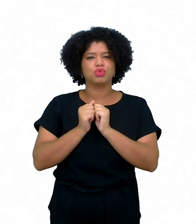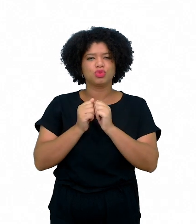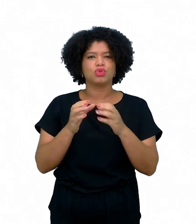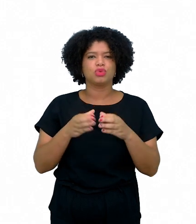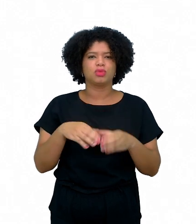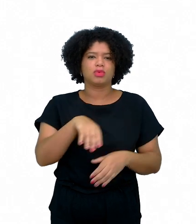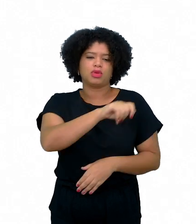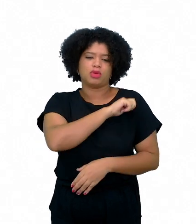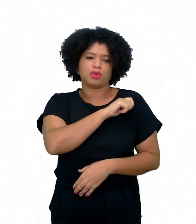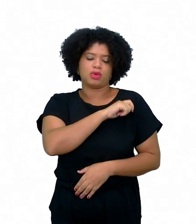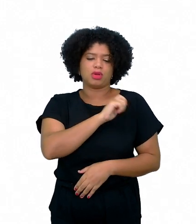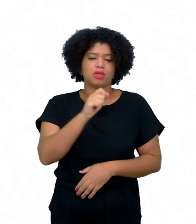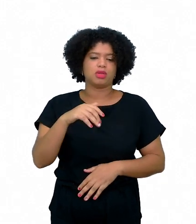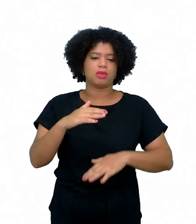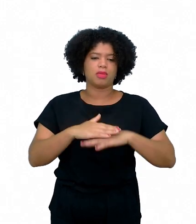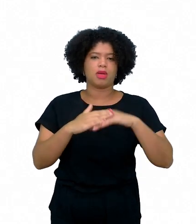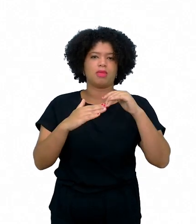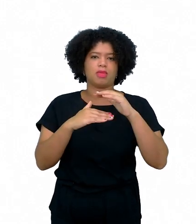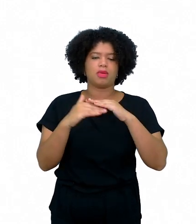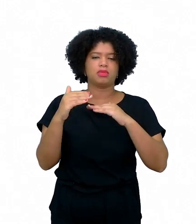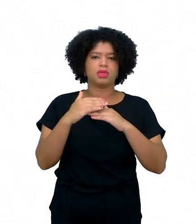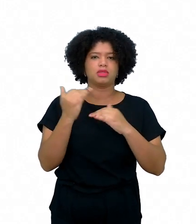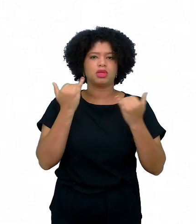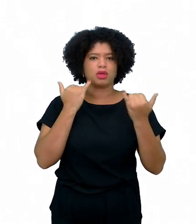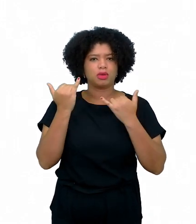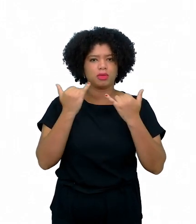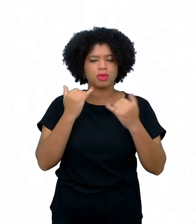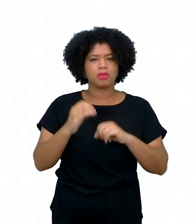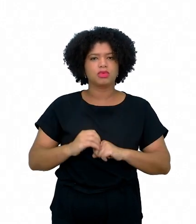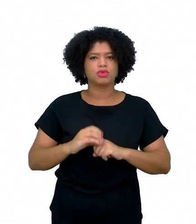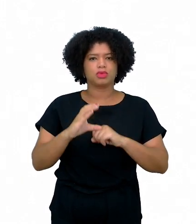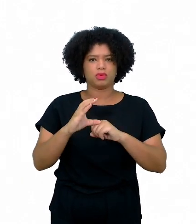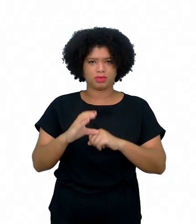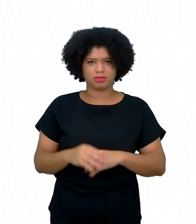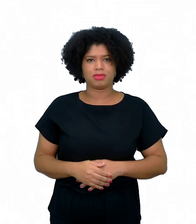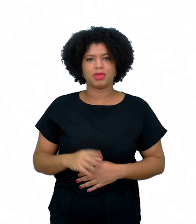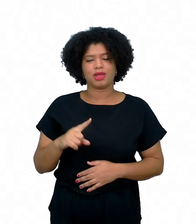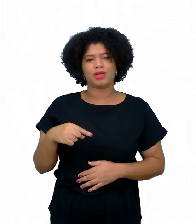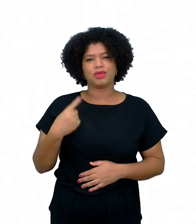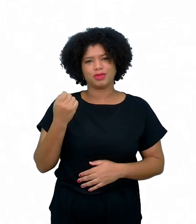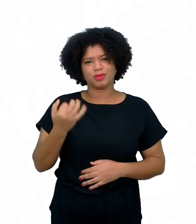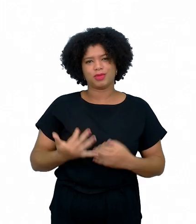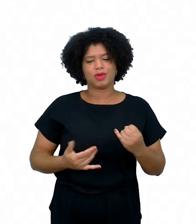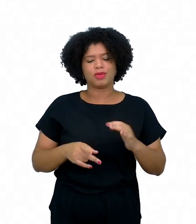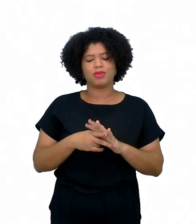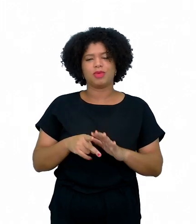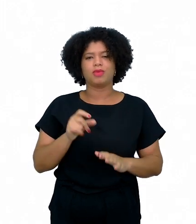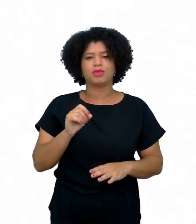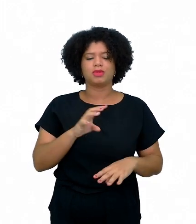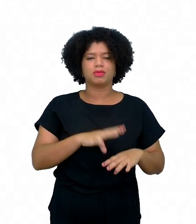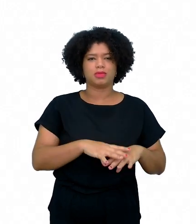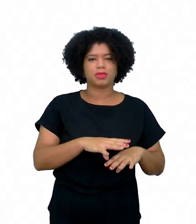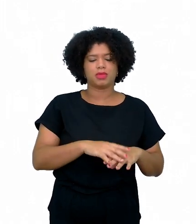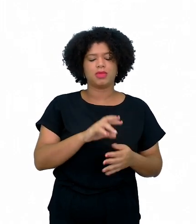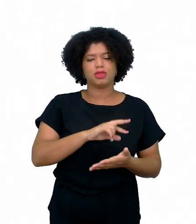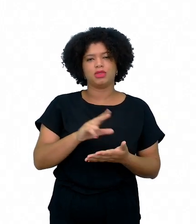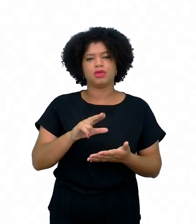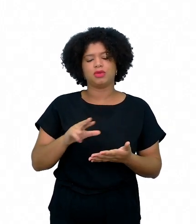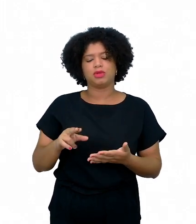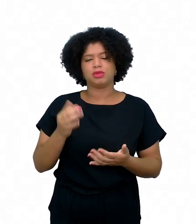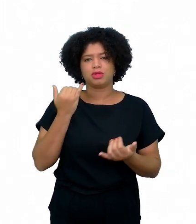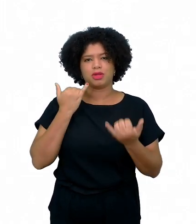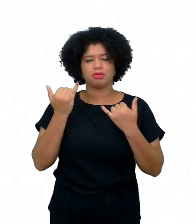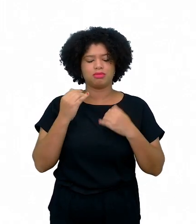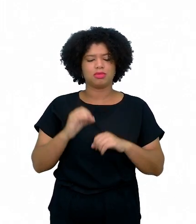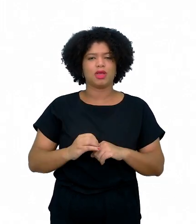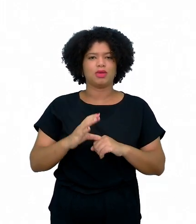que eles construam, né, o conhecimento. Aqui a gente está falando do conhecimento matemático e de outros conhecimentos, né,